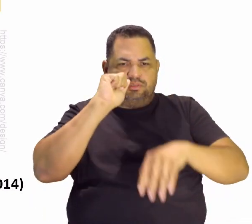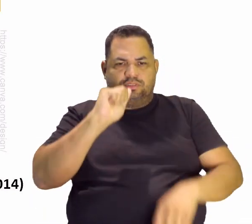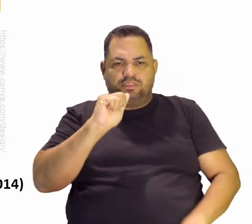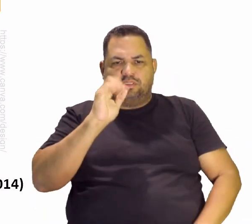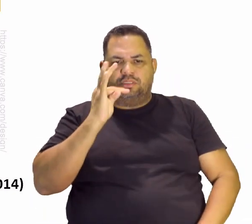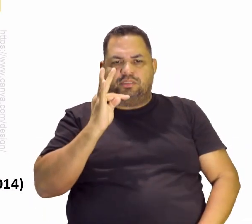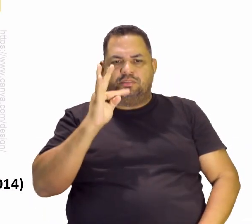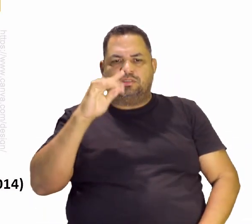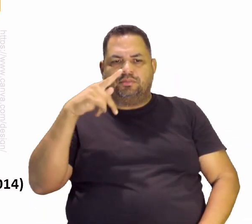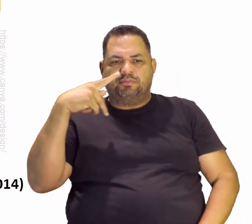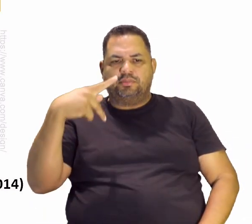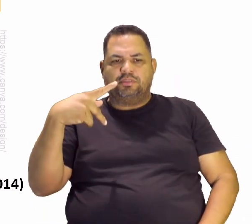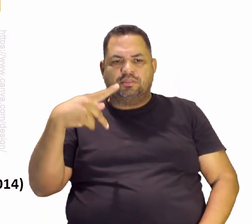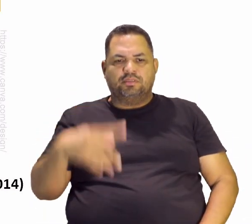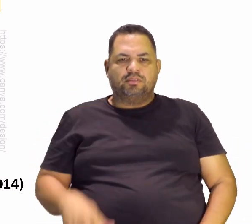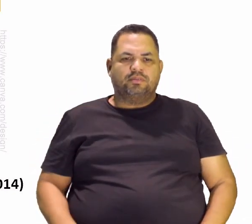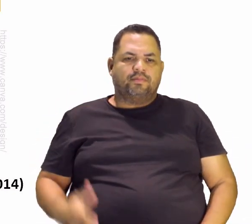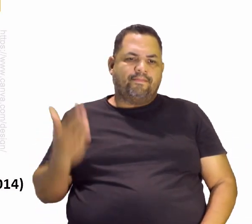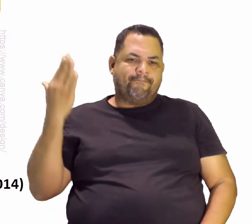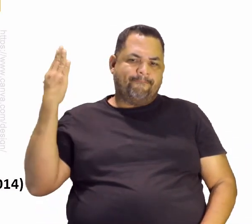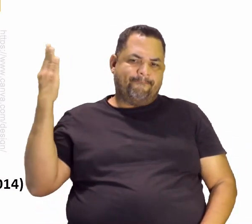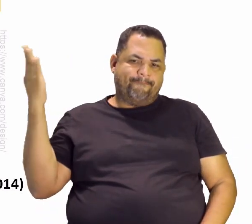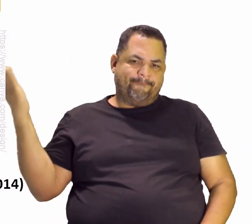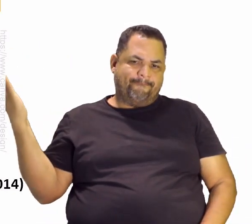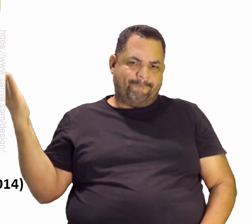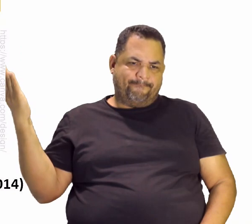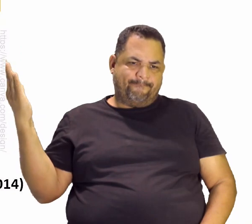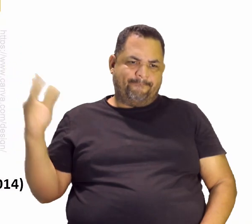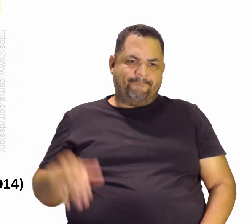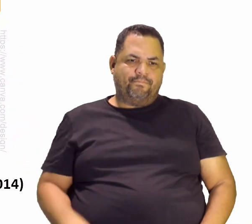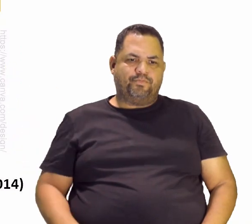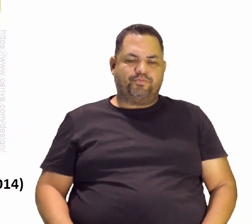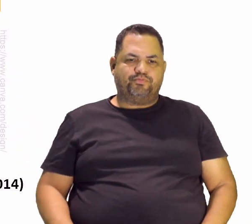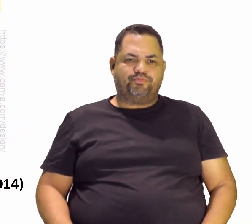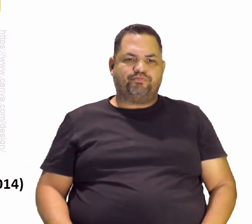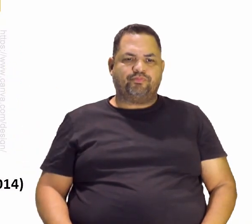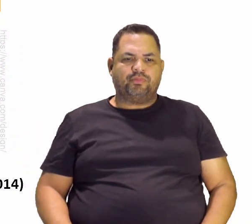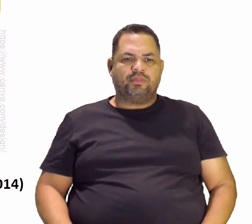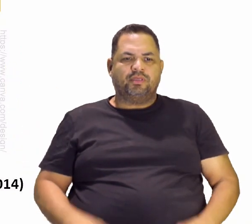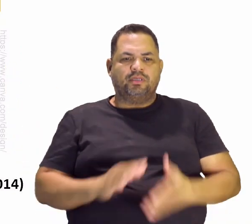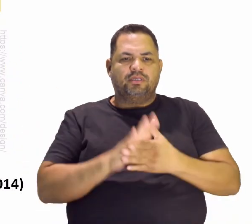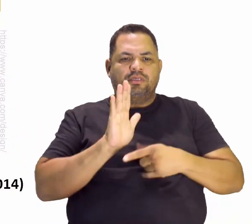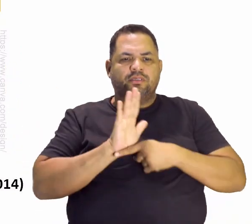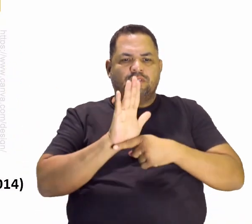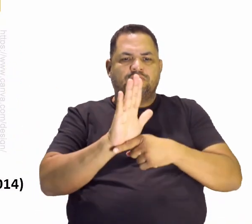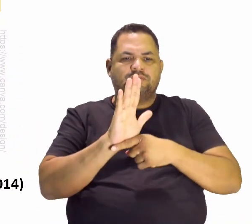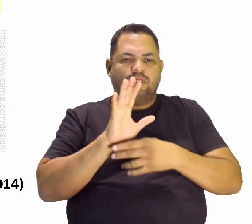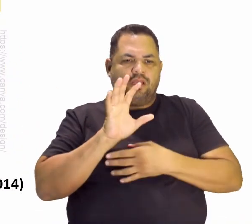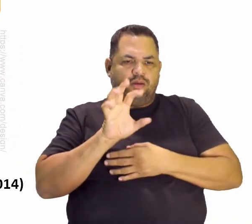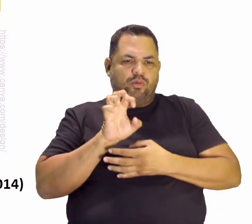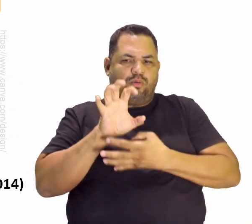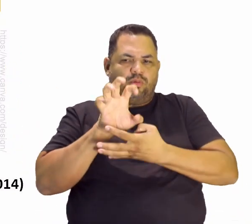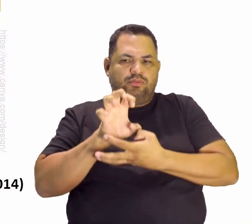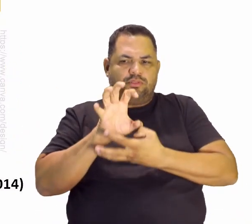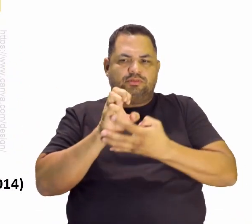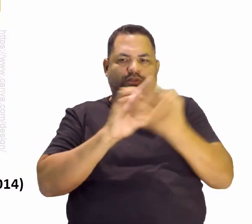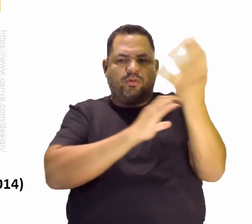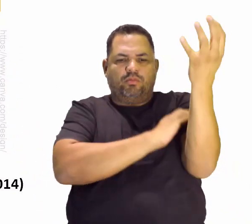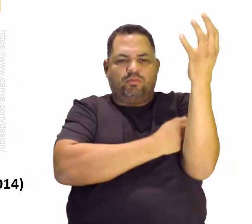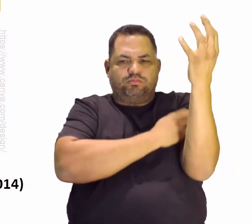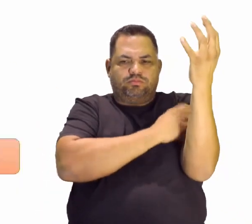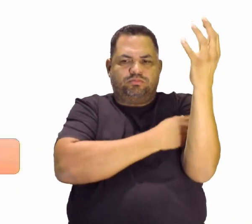que eu falei que ATP é adenosina trifosfato? E essa adenosina ela vai ajudar aí na construção muscular,